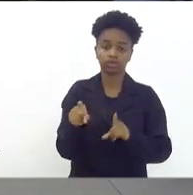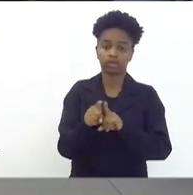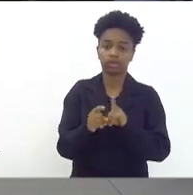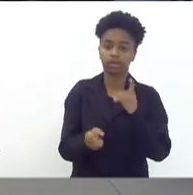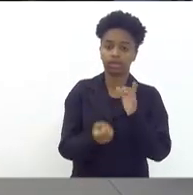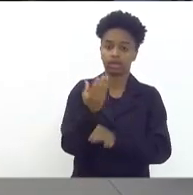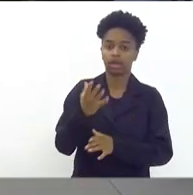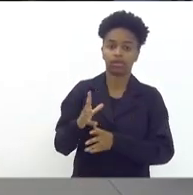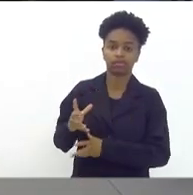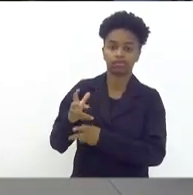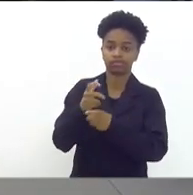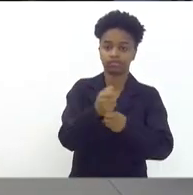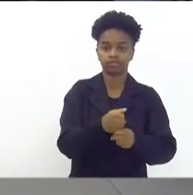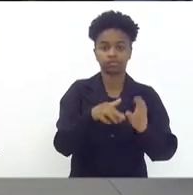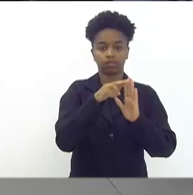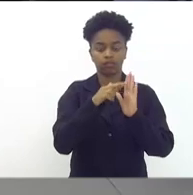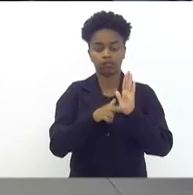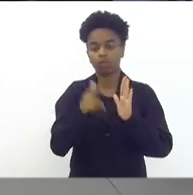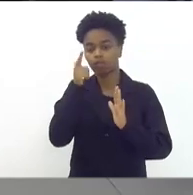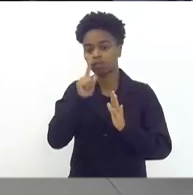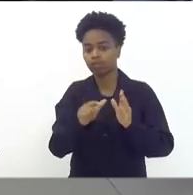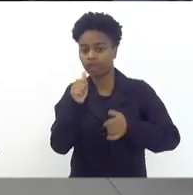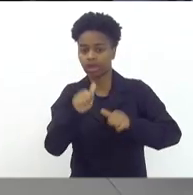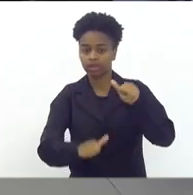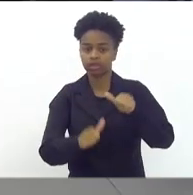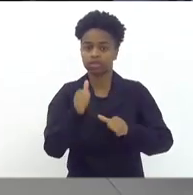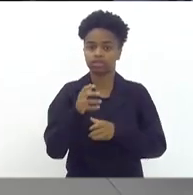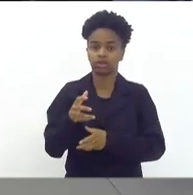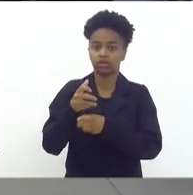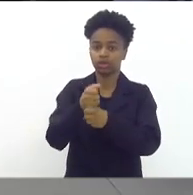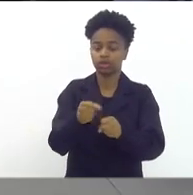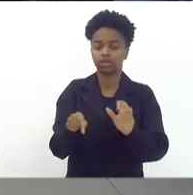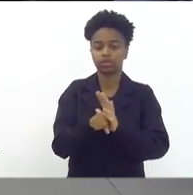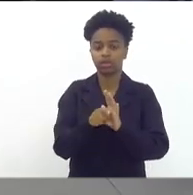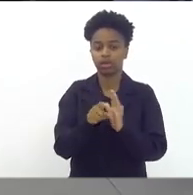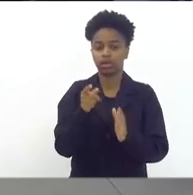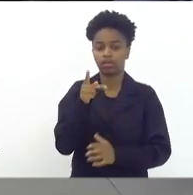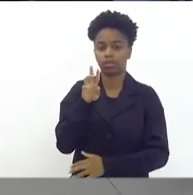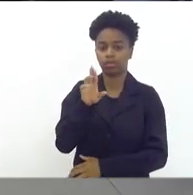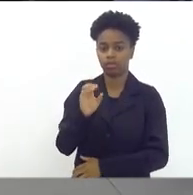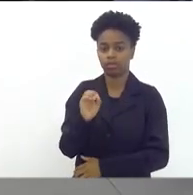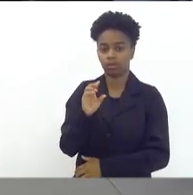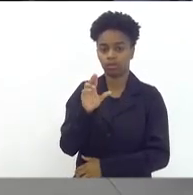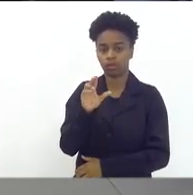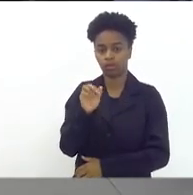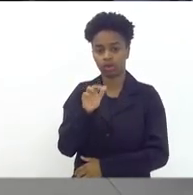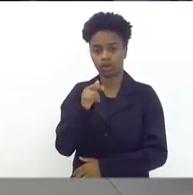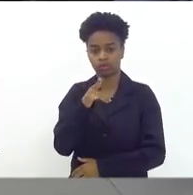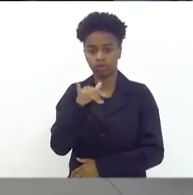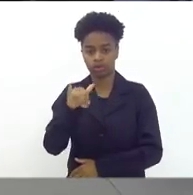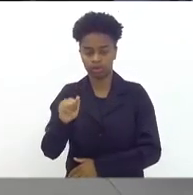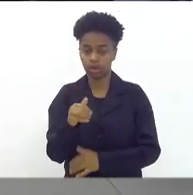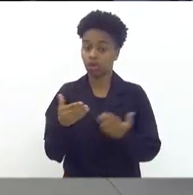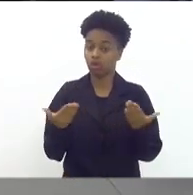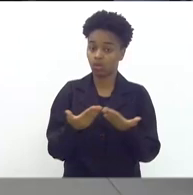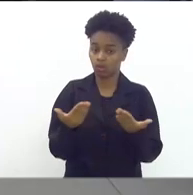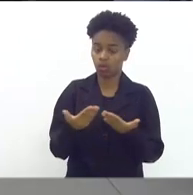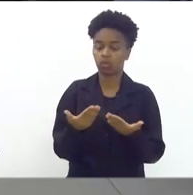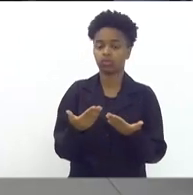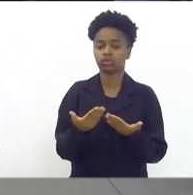que vai melhorar muitas análises contábeis a procuradoria que hoje em razão dessas novas concessões que são